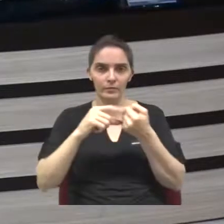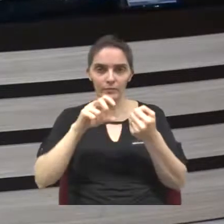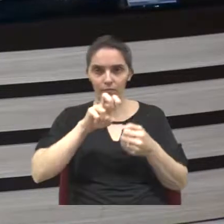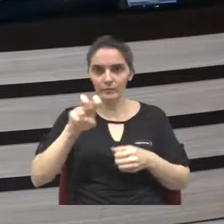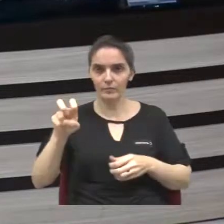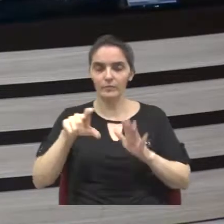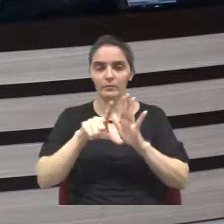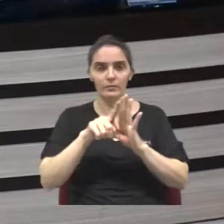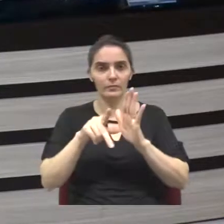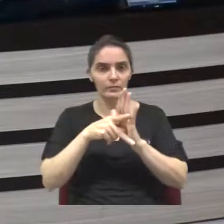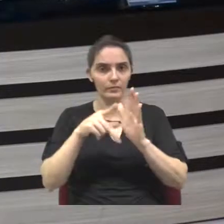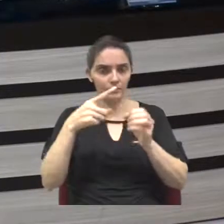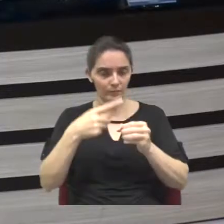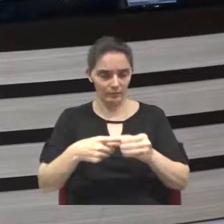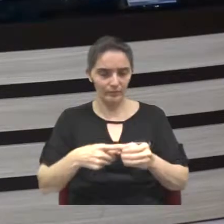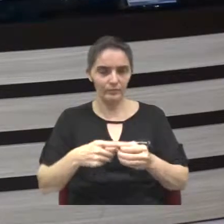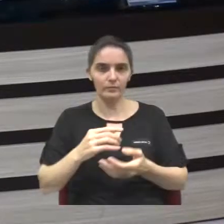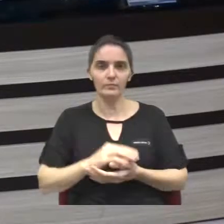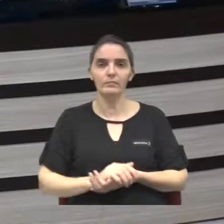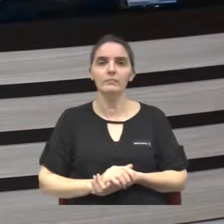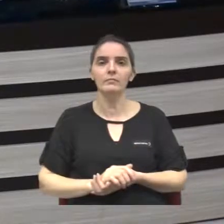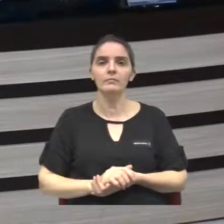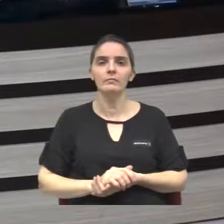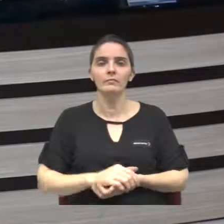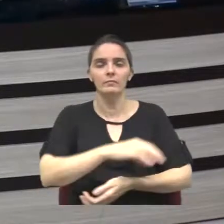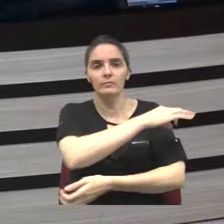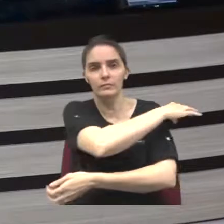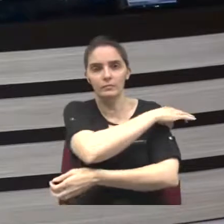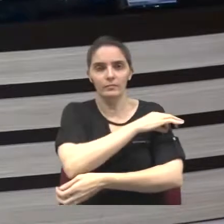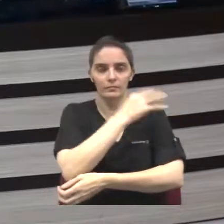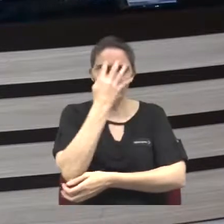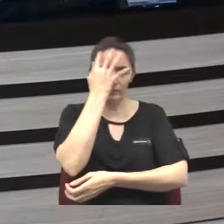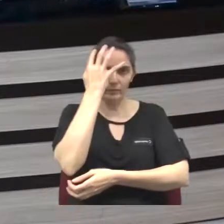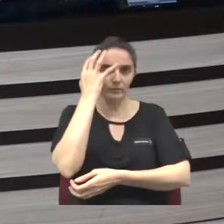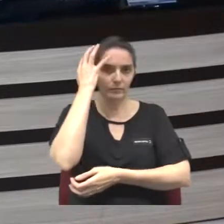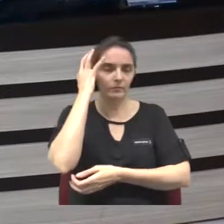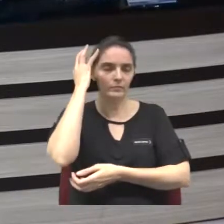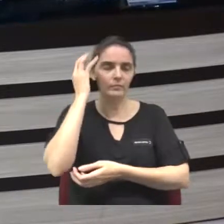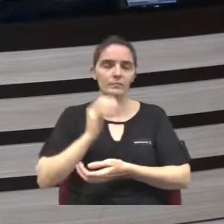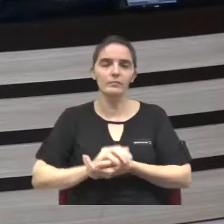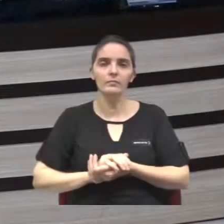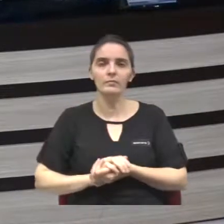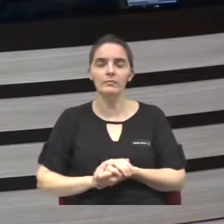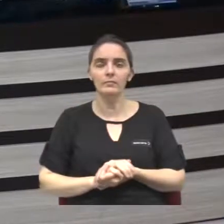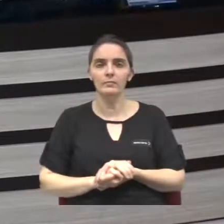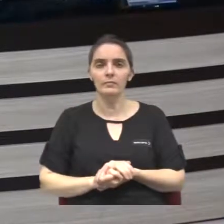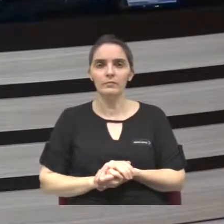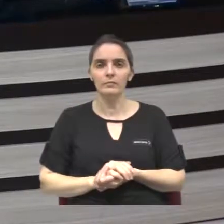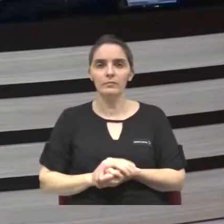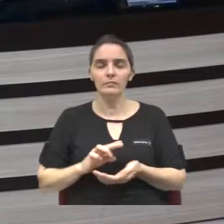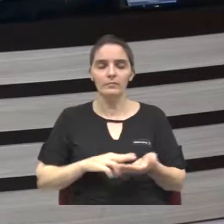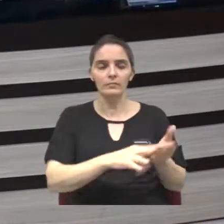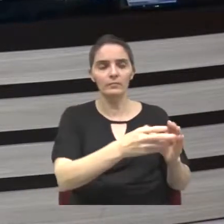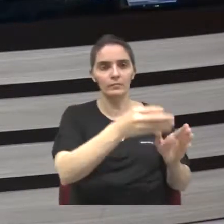Lei Orgânica. Mário Celso Botion, Prefeito Municipal de Limeira. As comissões.